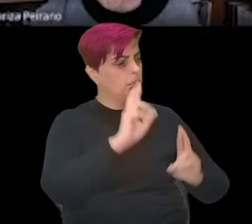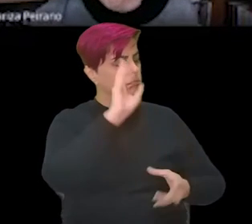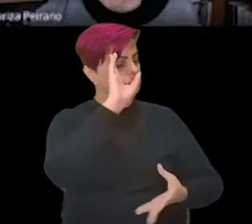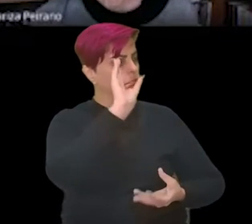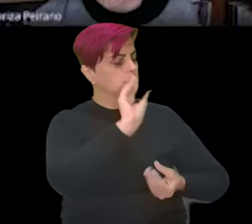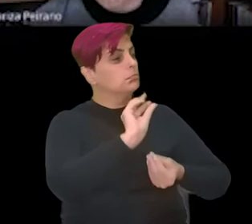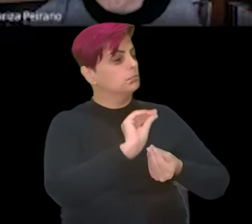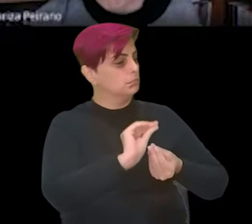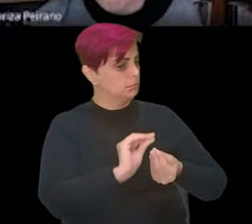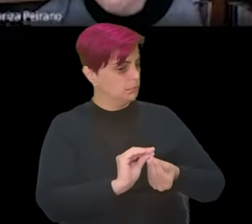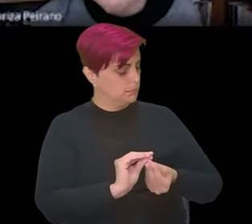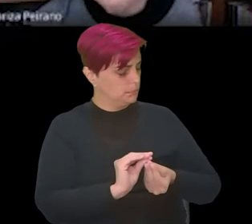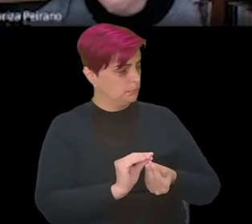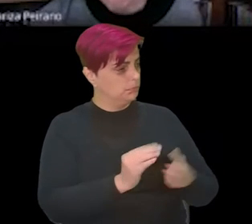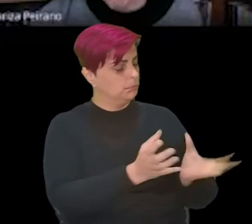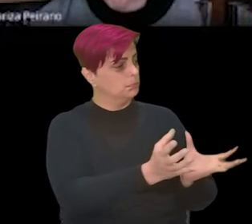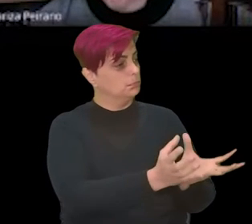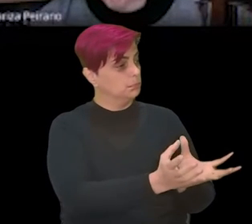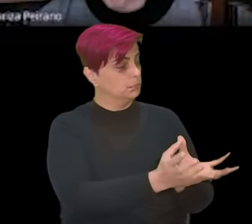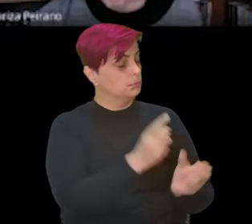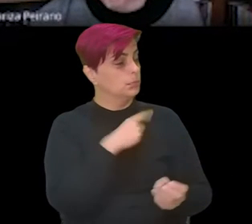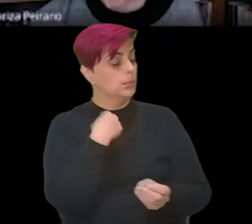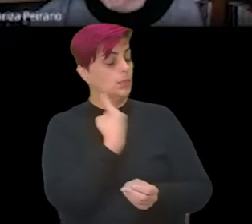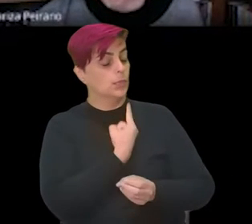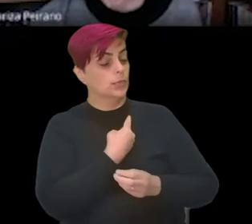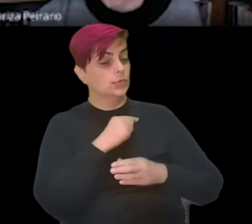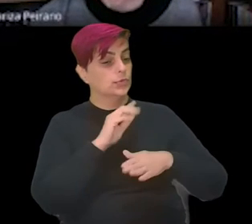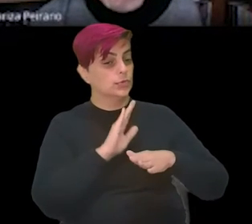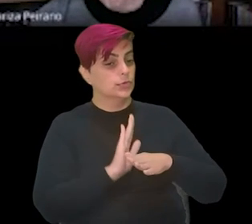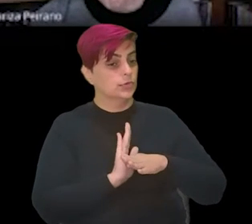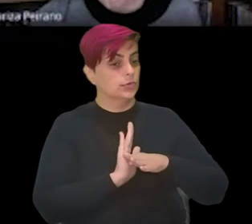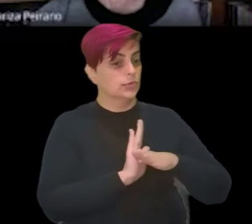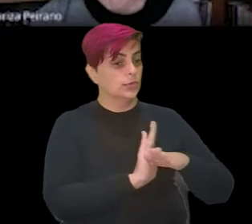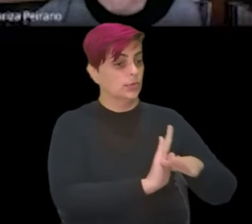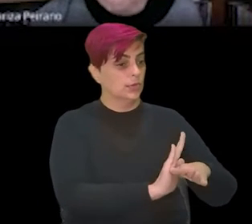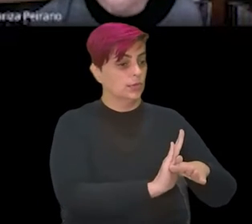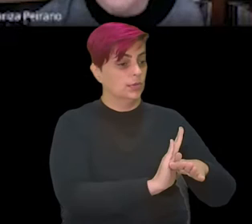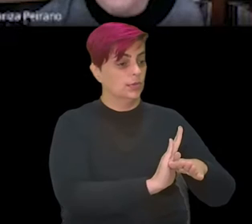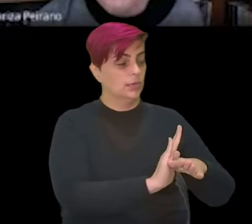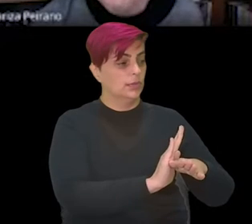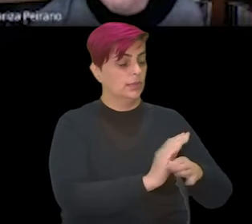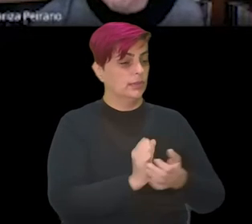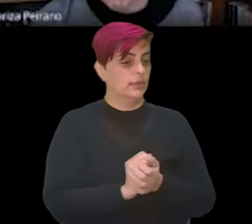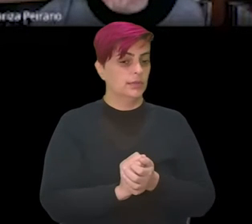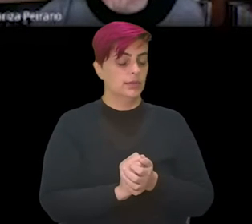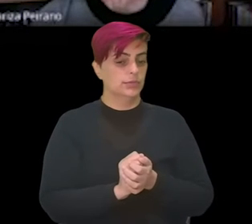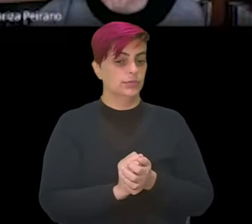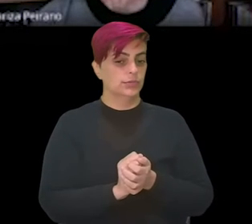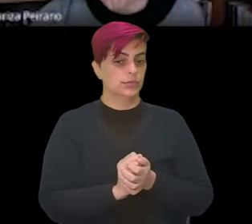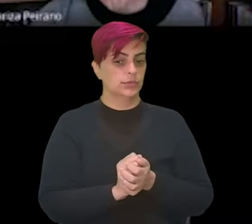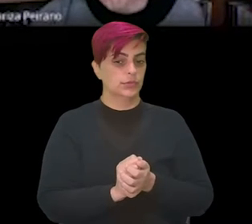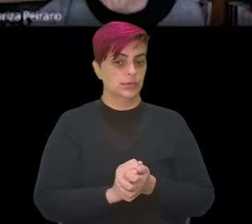se deve mesmo aos seus vagens, estamos contribuindo para alargar a nossa própria visão.